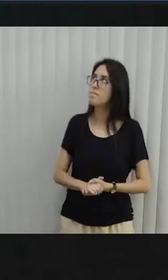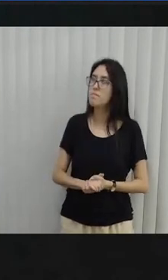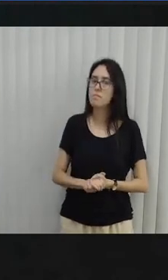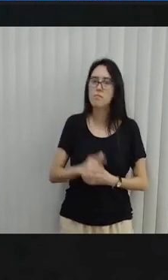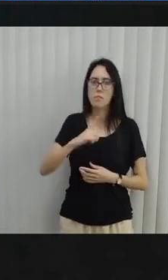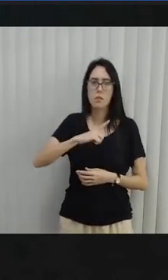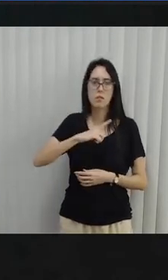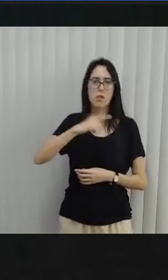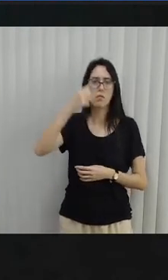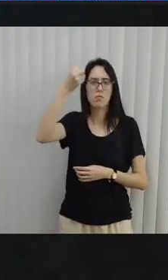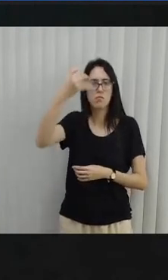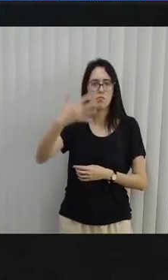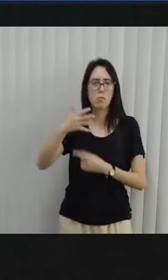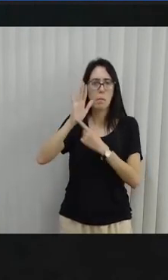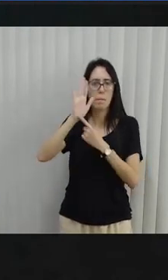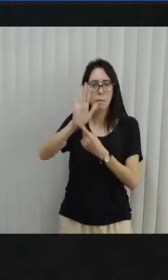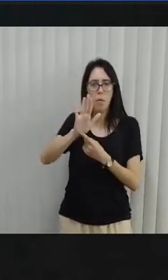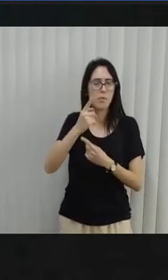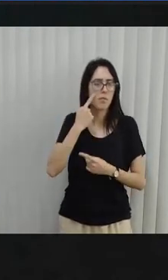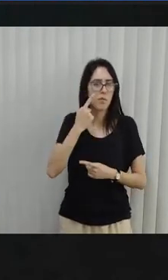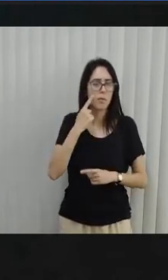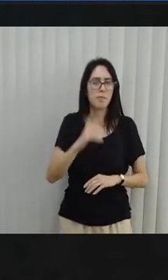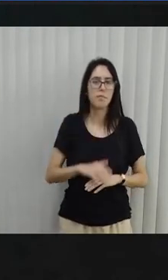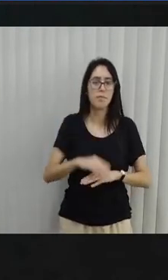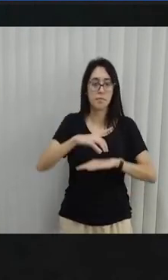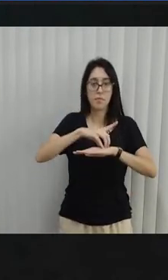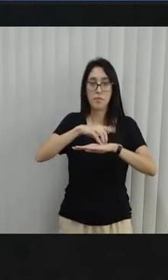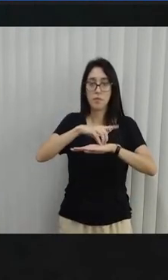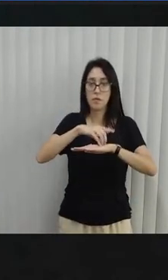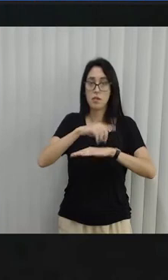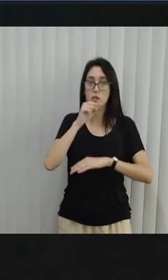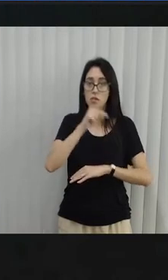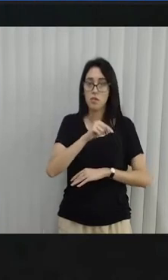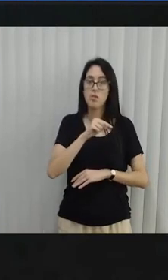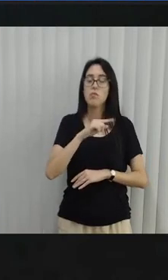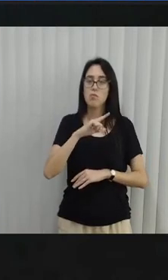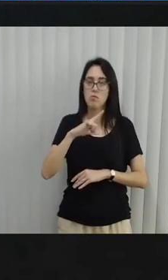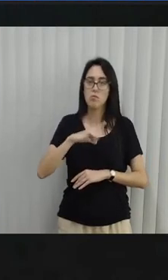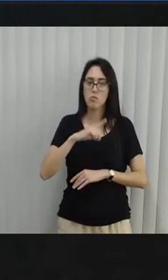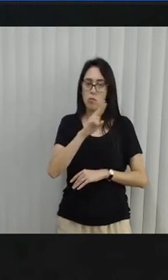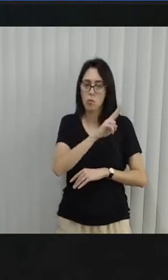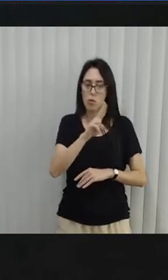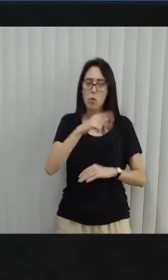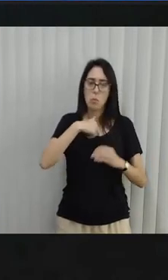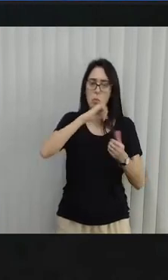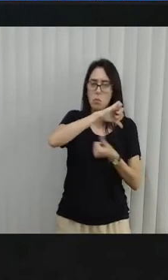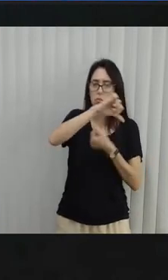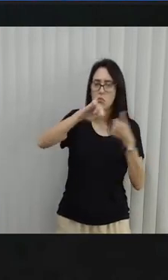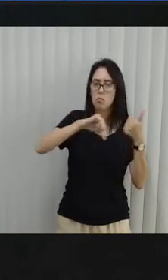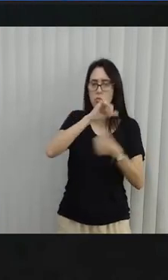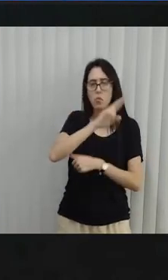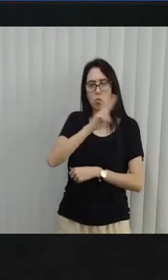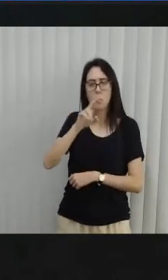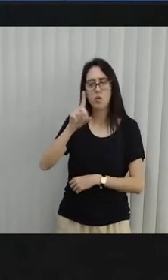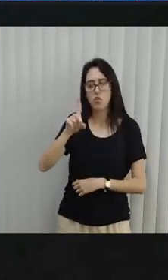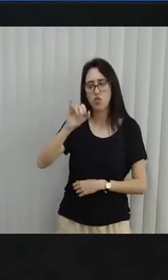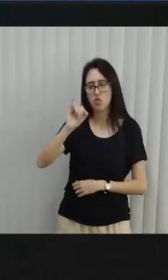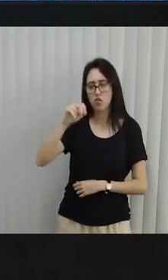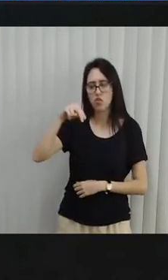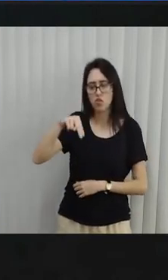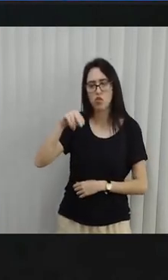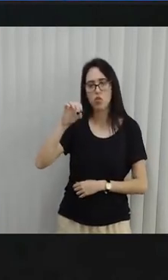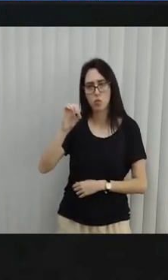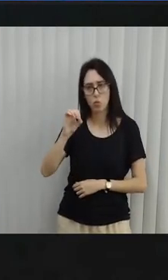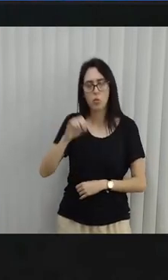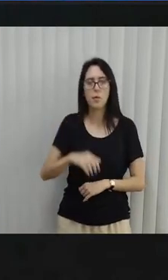algumas opções já, então quem a gente vai colocar vai ser o Dino. O Dino está com o nome de Correndo. Vou mudar esse nome para Dino. E